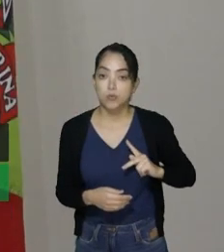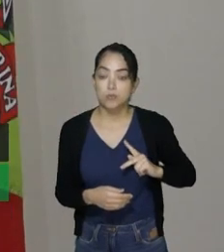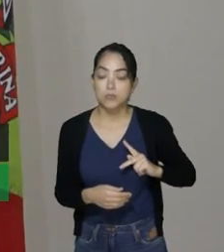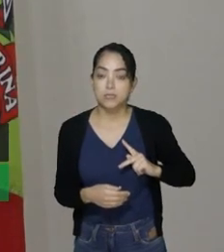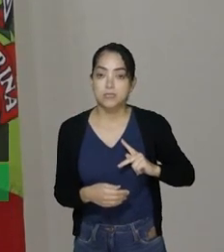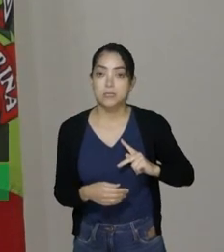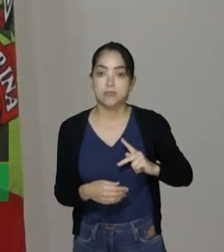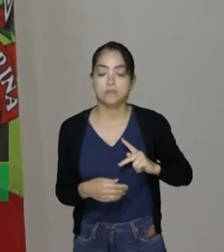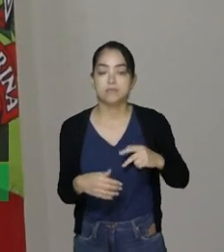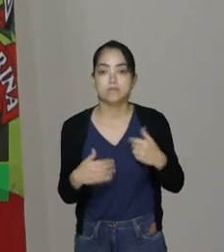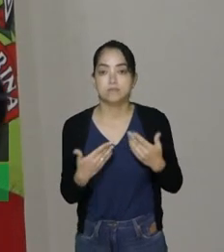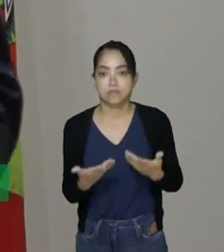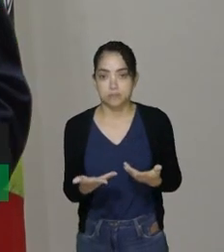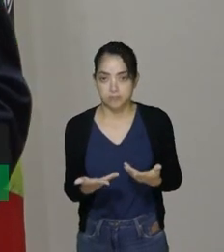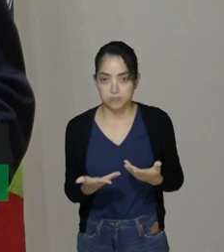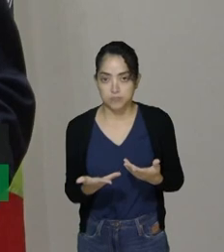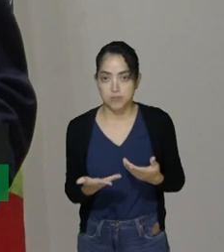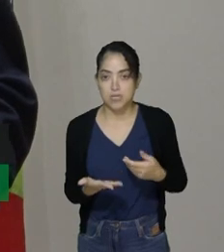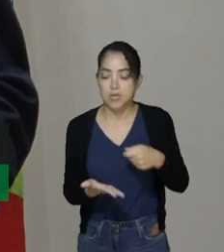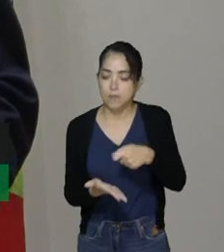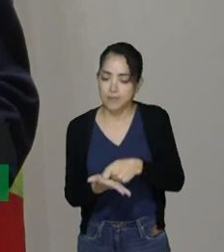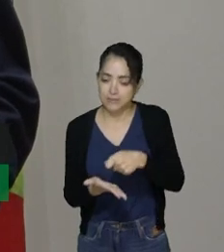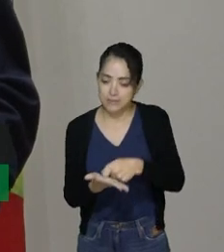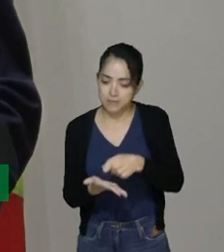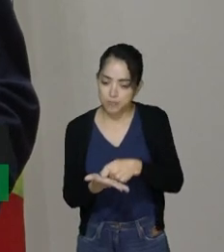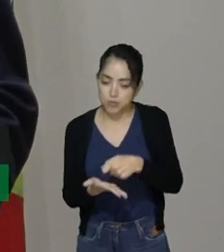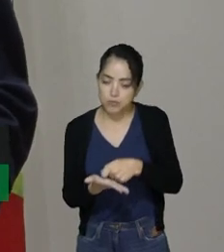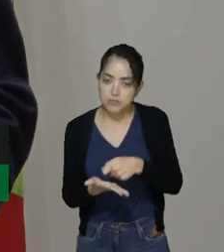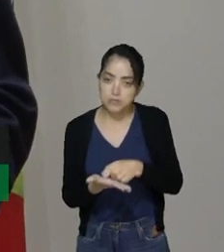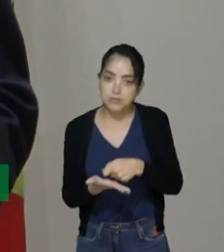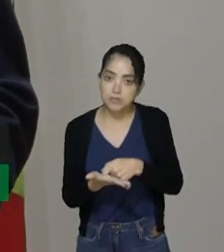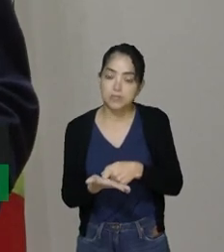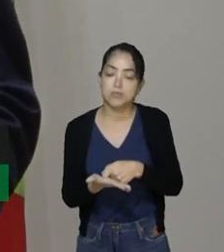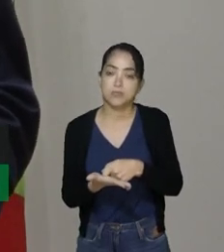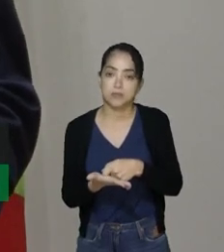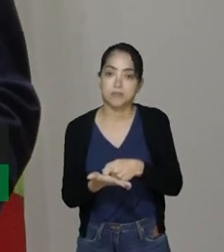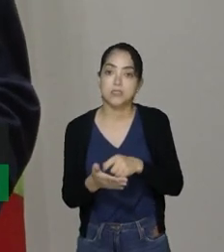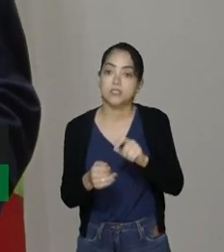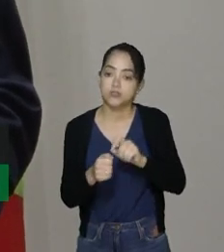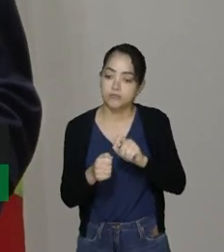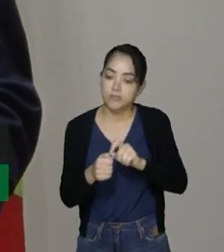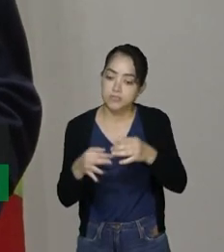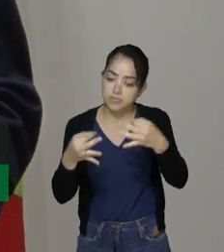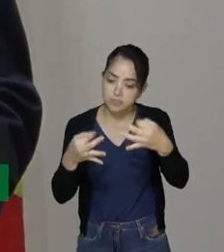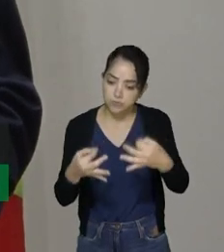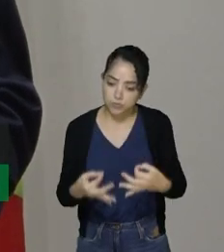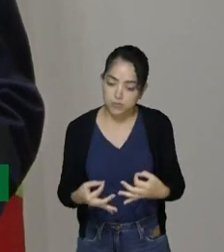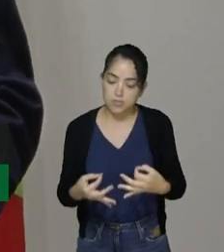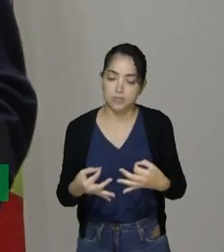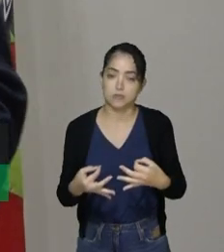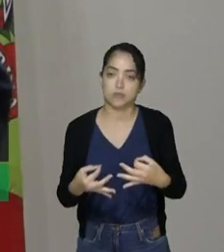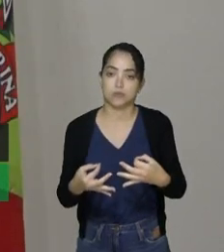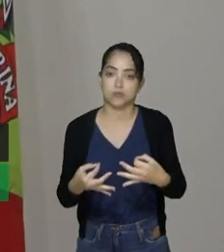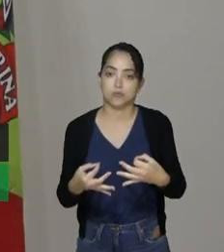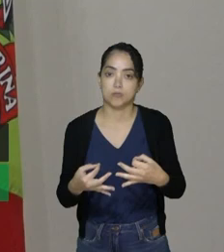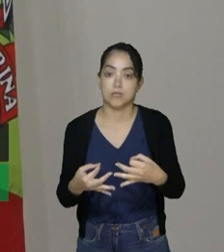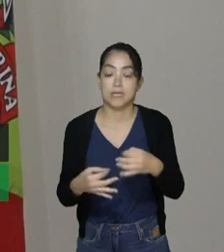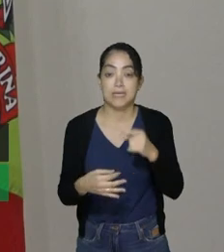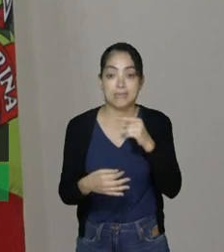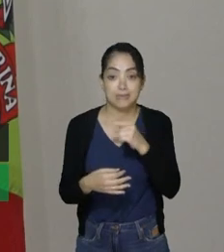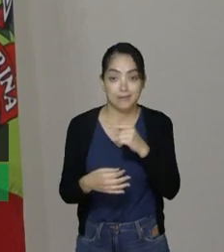por uma teimosia de se fazer o certo. Porque quem estava